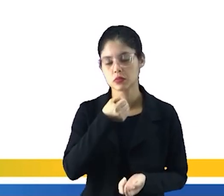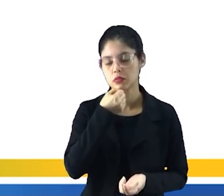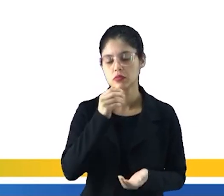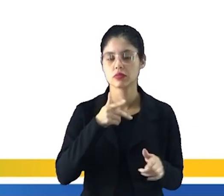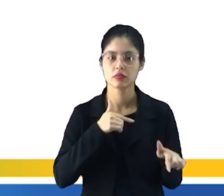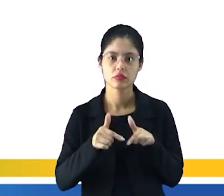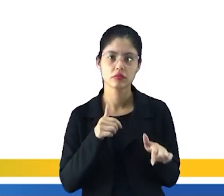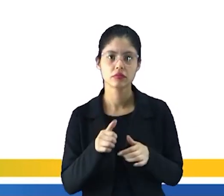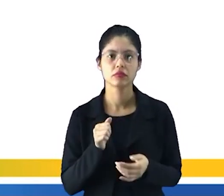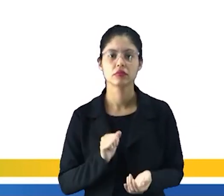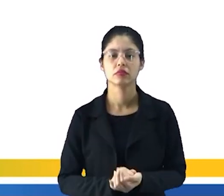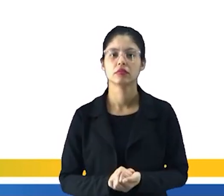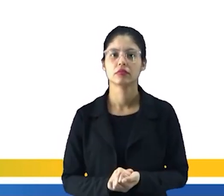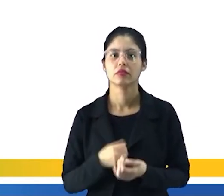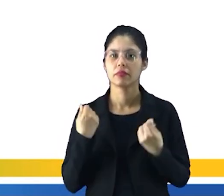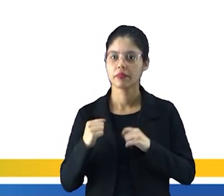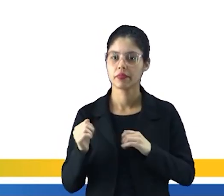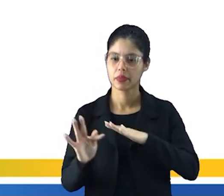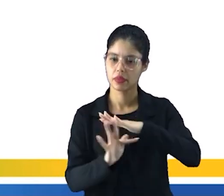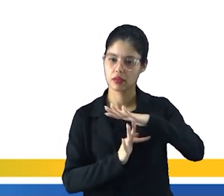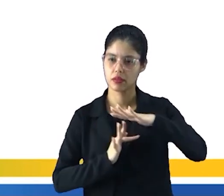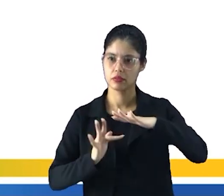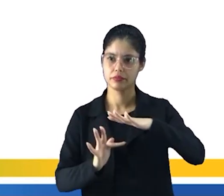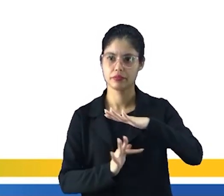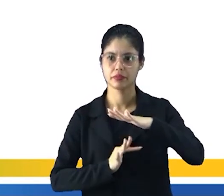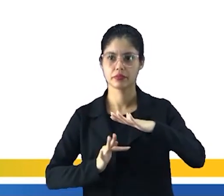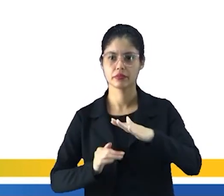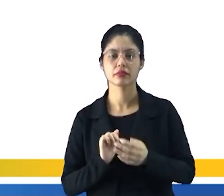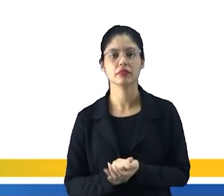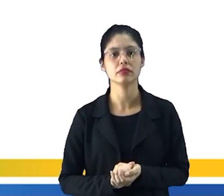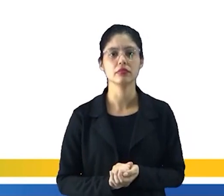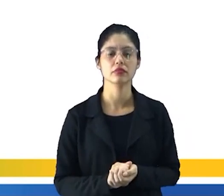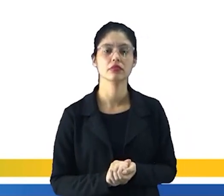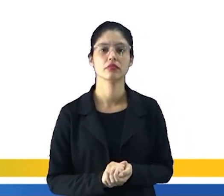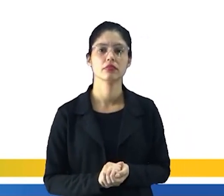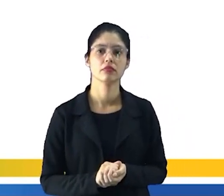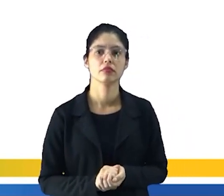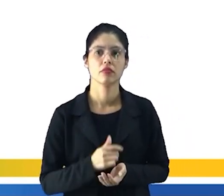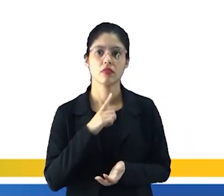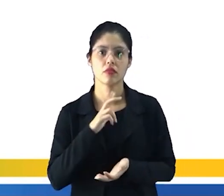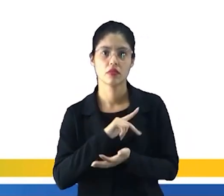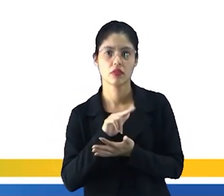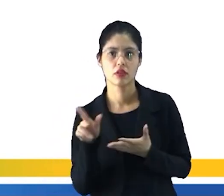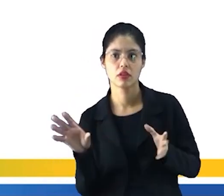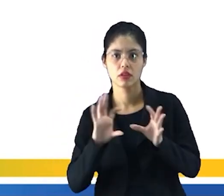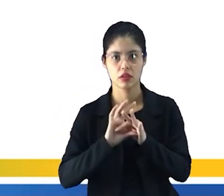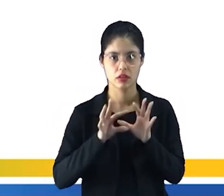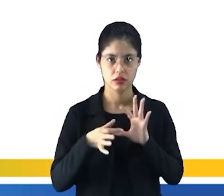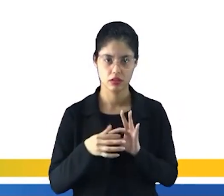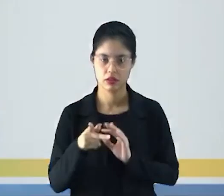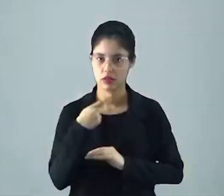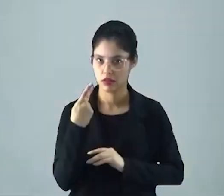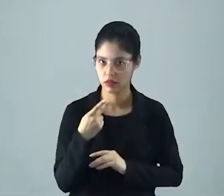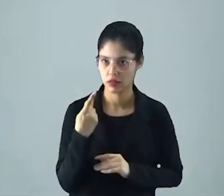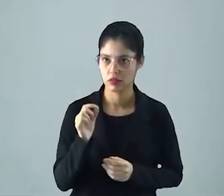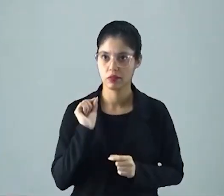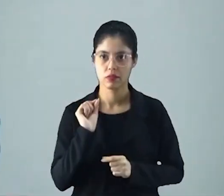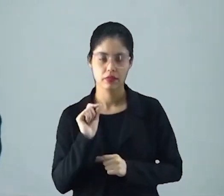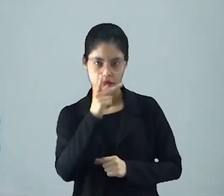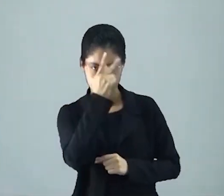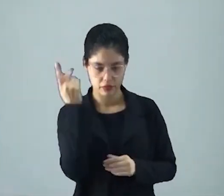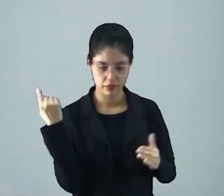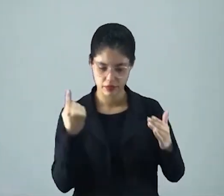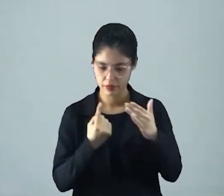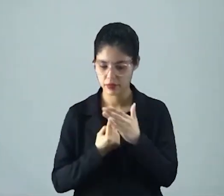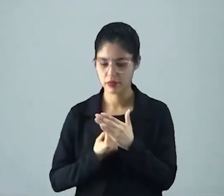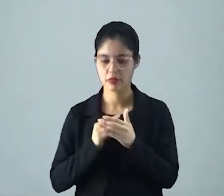de emprego, a variante precisa ser mais formal. Então, essa variação tem a ver com o contexto de fala em que o indivíduo